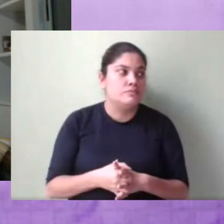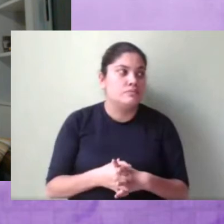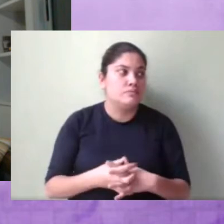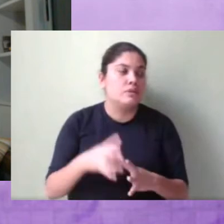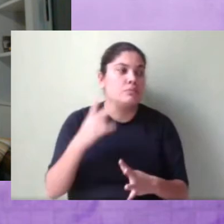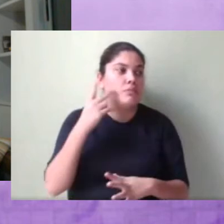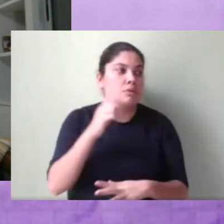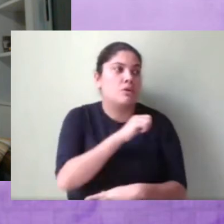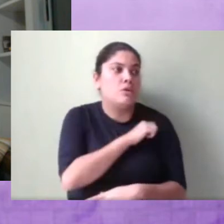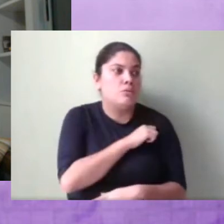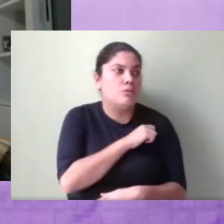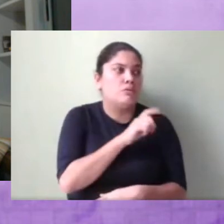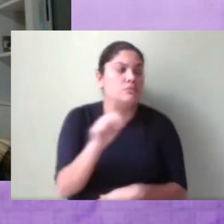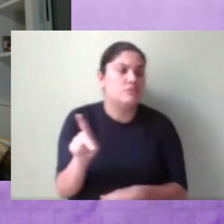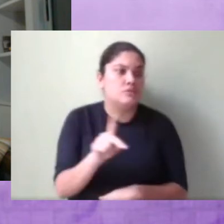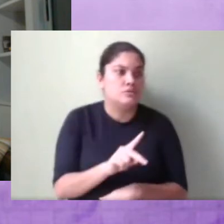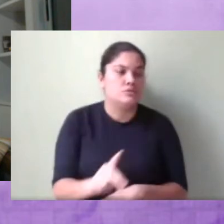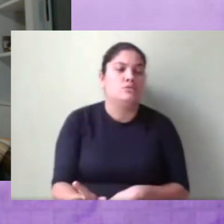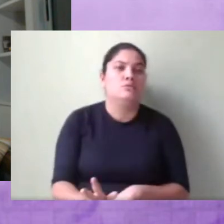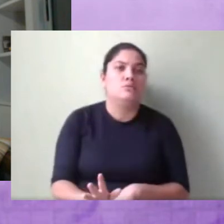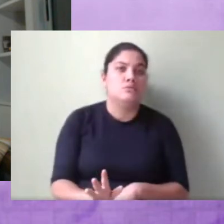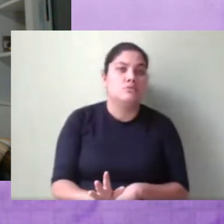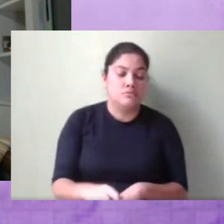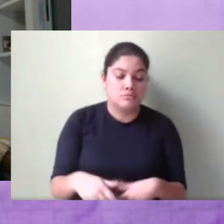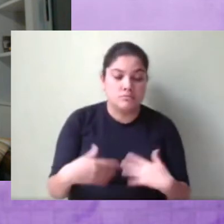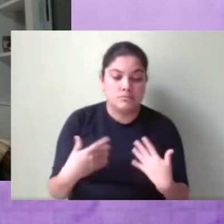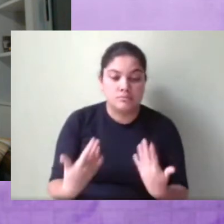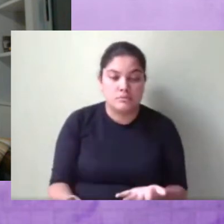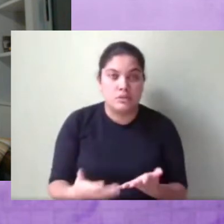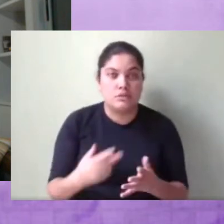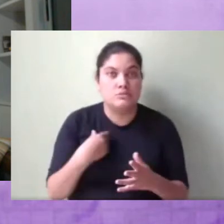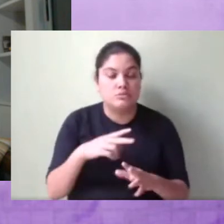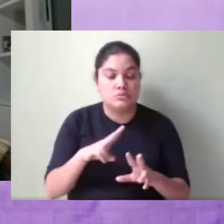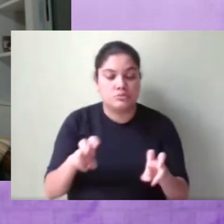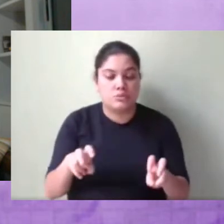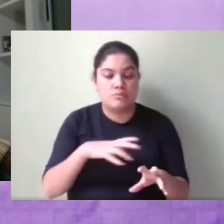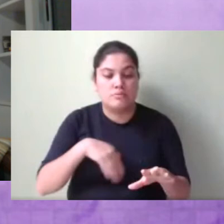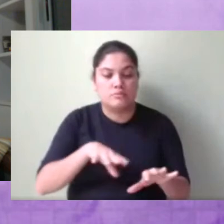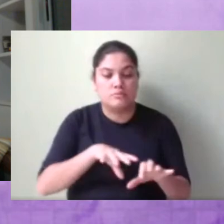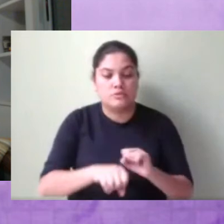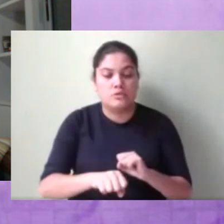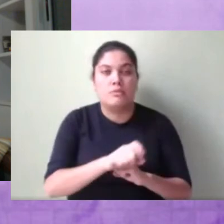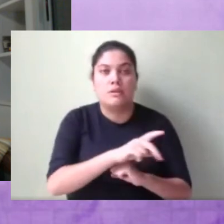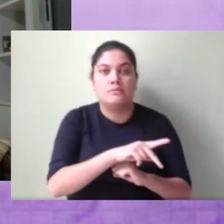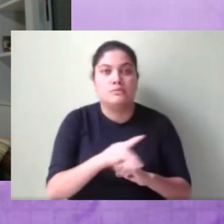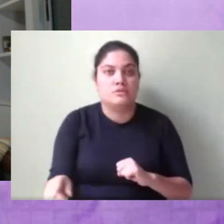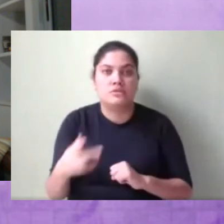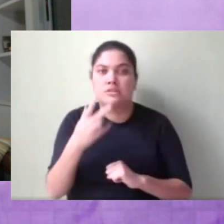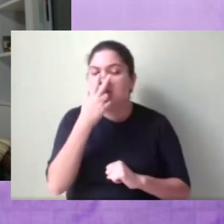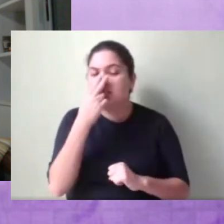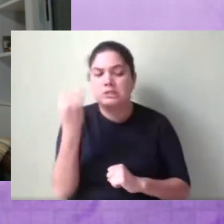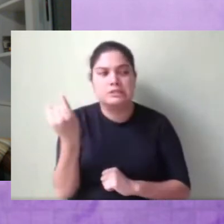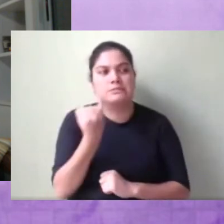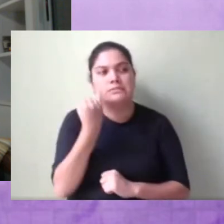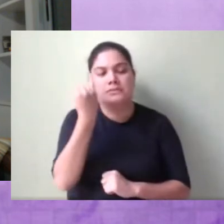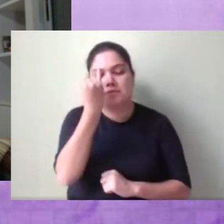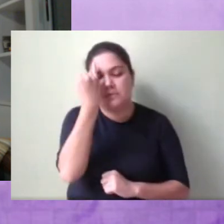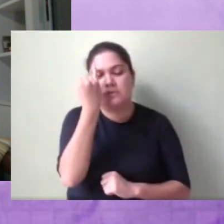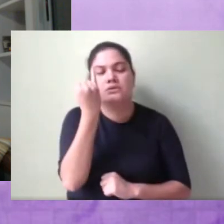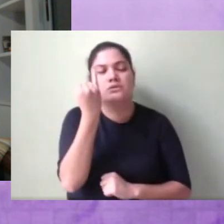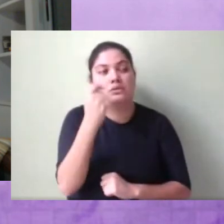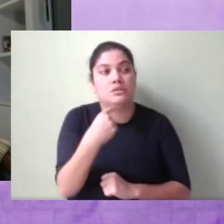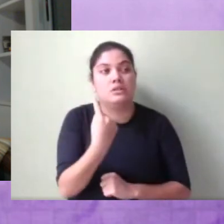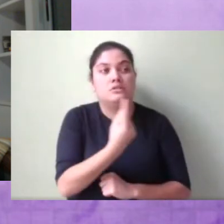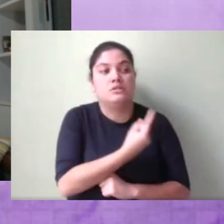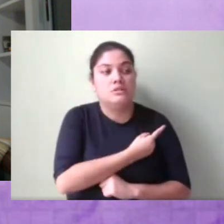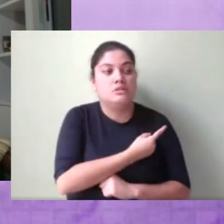questão também da limitação institucional, né? Até onde vai o limite da instituição? Porque, às vezes, os nossos estudantes, principalmente, acho que